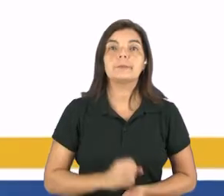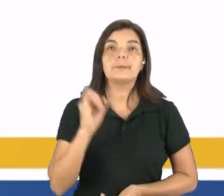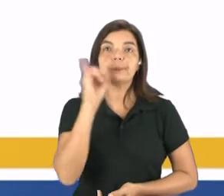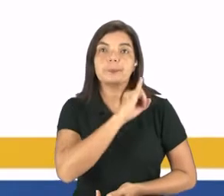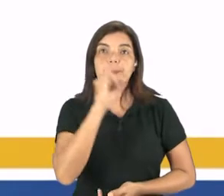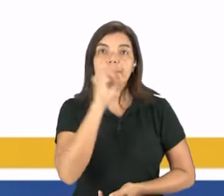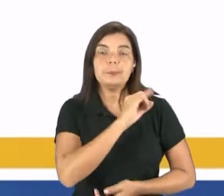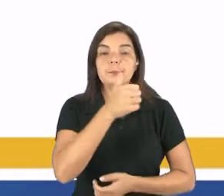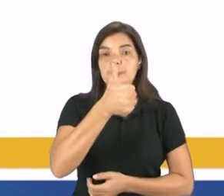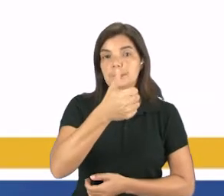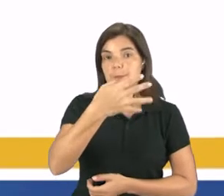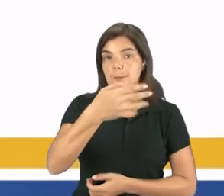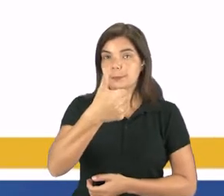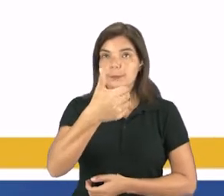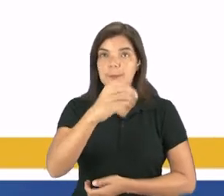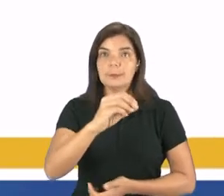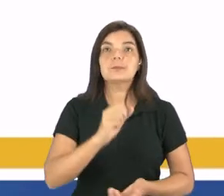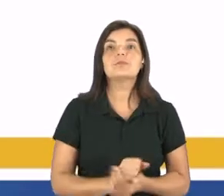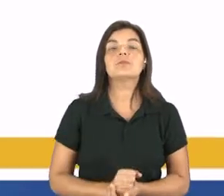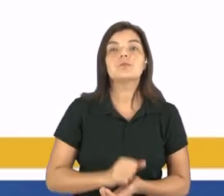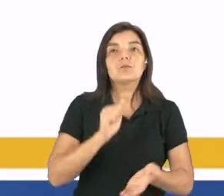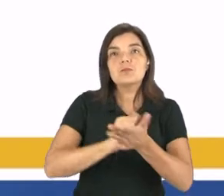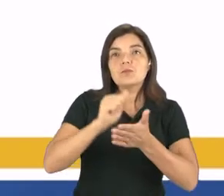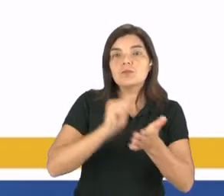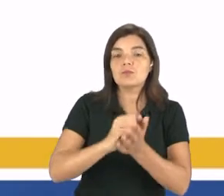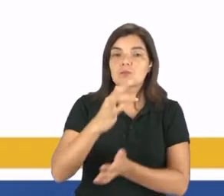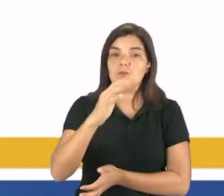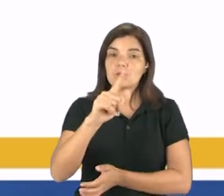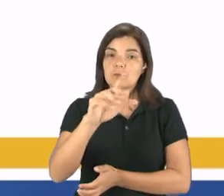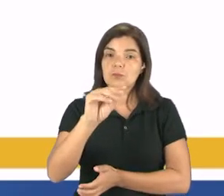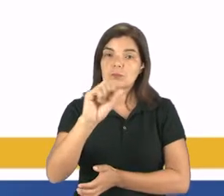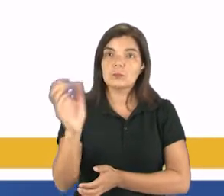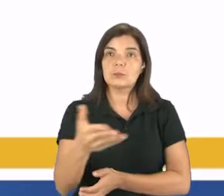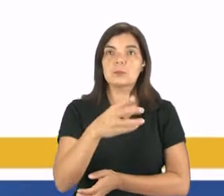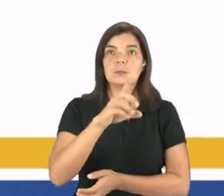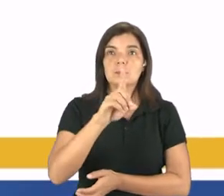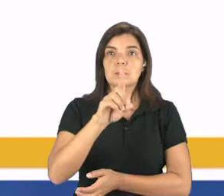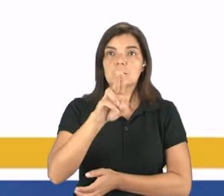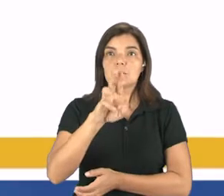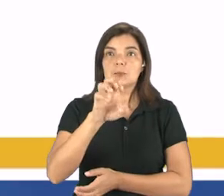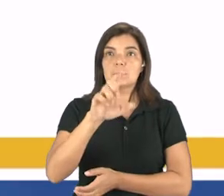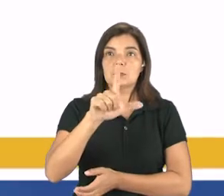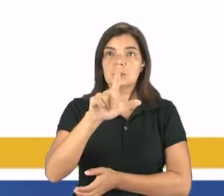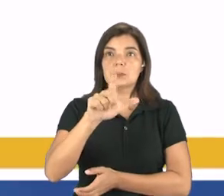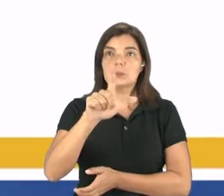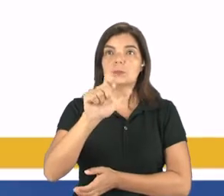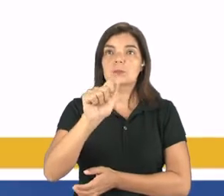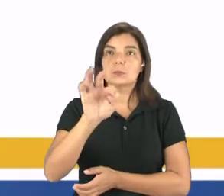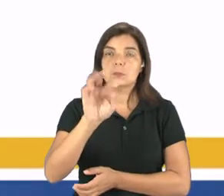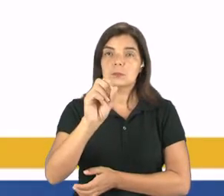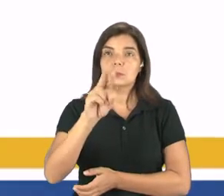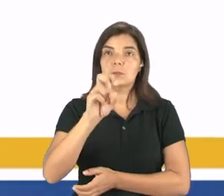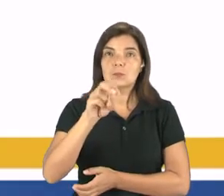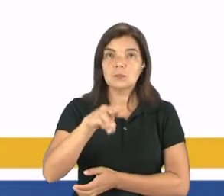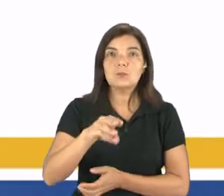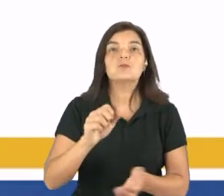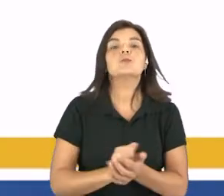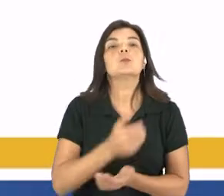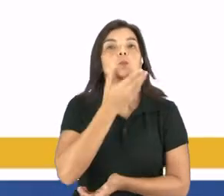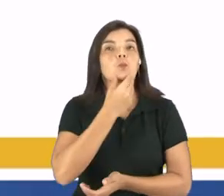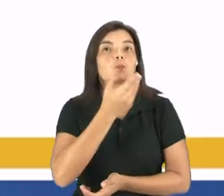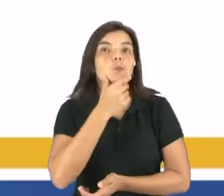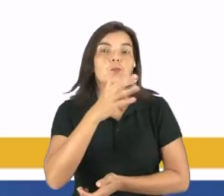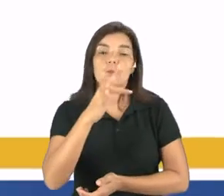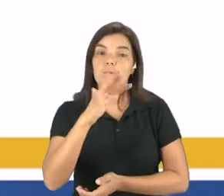Na Itália, em 1410, é escrito Flos Delatorium, por Fiore de